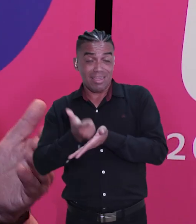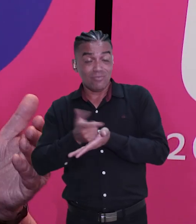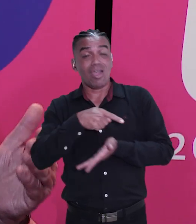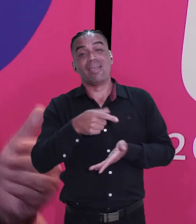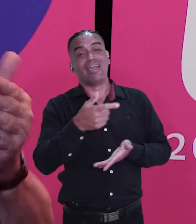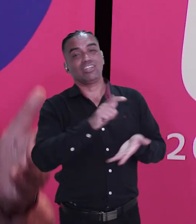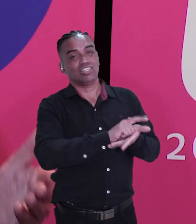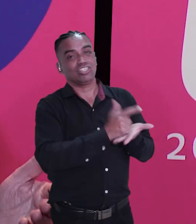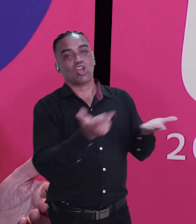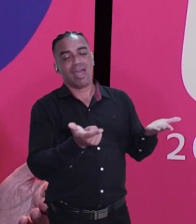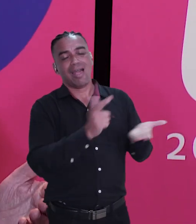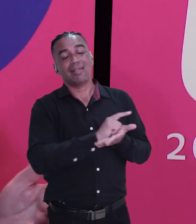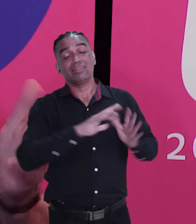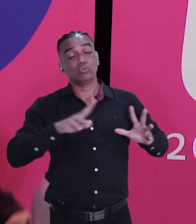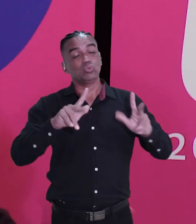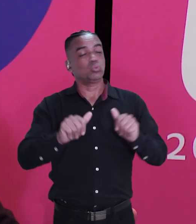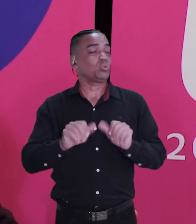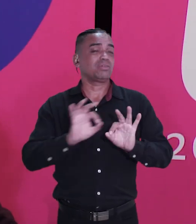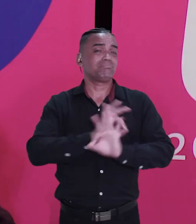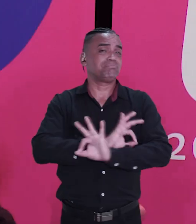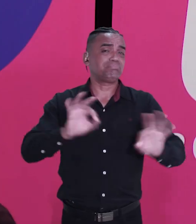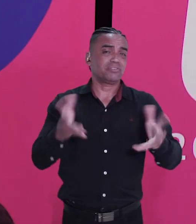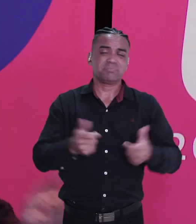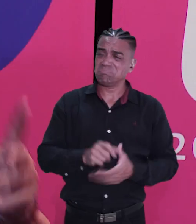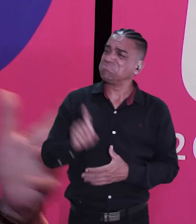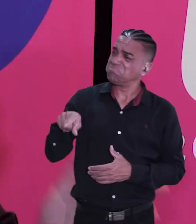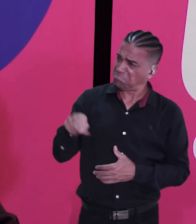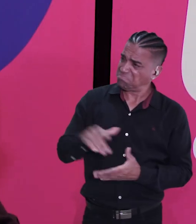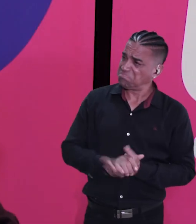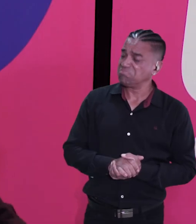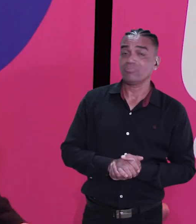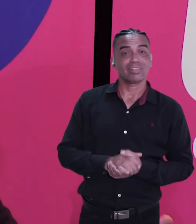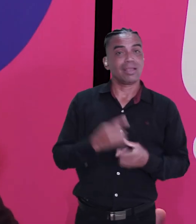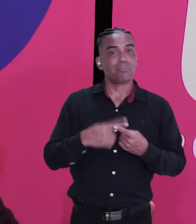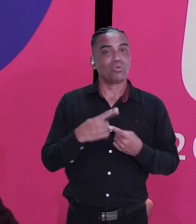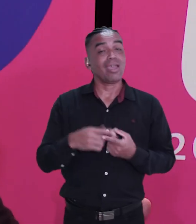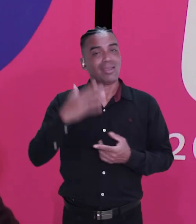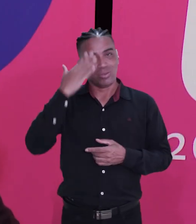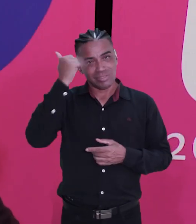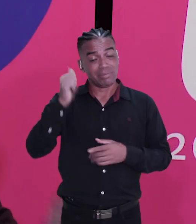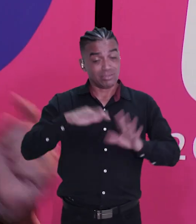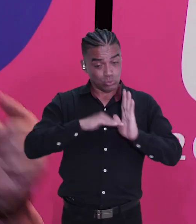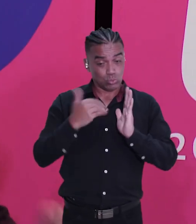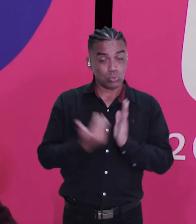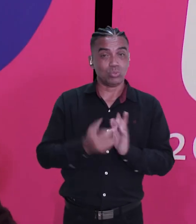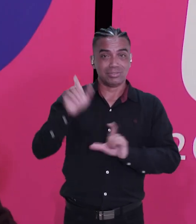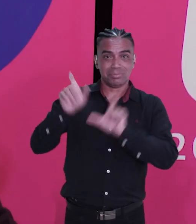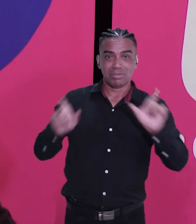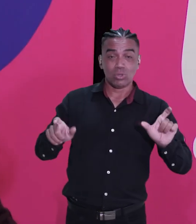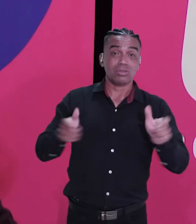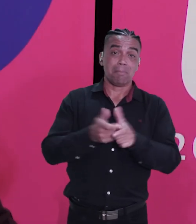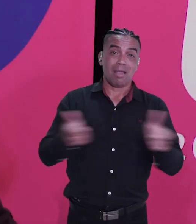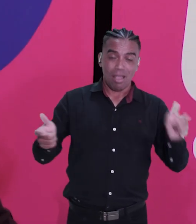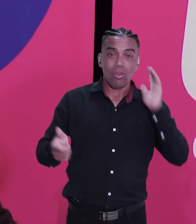pobre ser jornalista e nobre ser escritor, né? Tudo é nobre, entendeu? E os caras, é mesmo, não sei o que. Porque eles ficavam... Eu sabia, por exemplo, que todos eles ali,